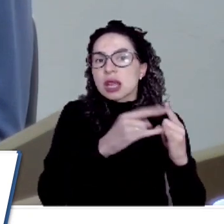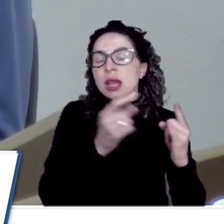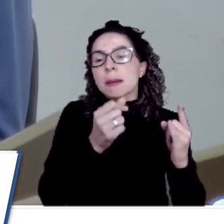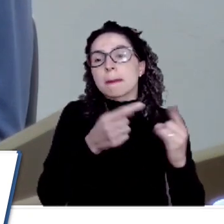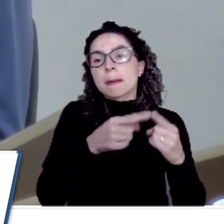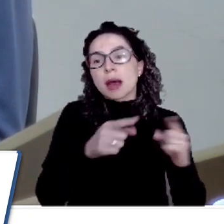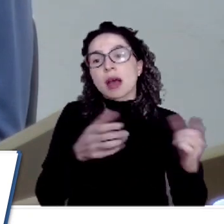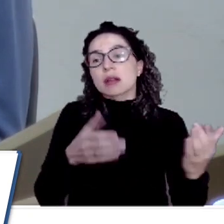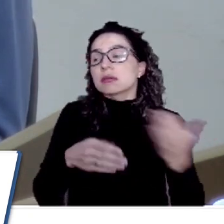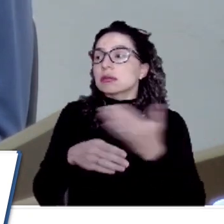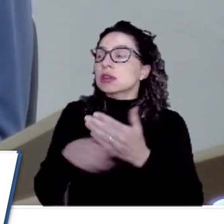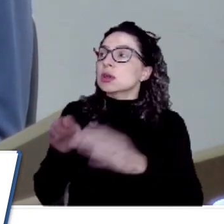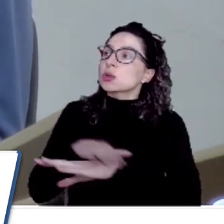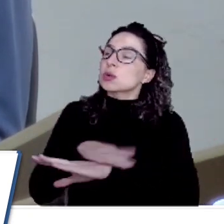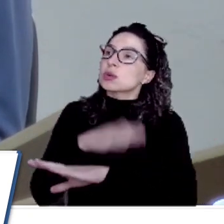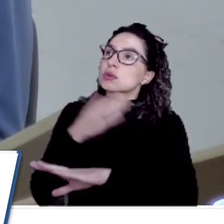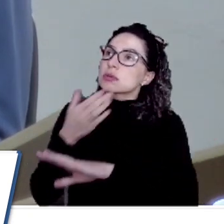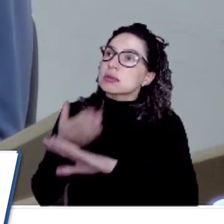passar o dia, passar